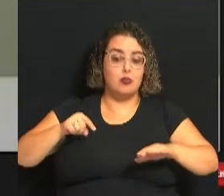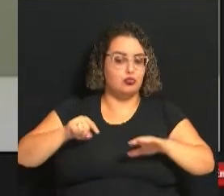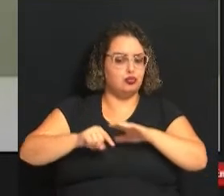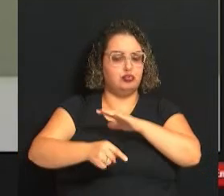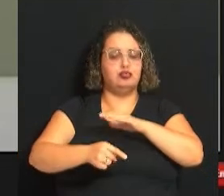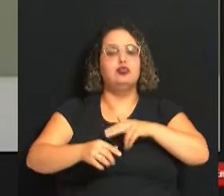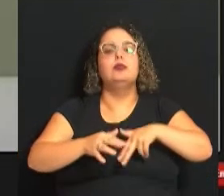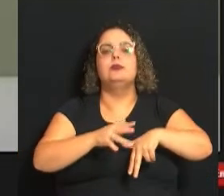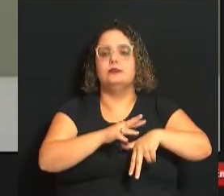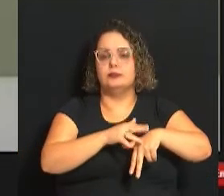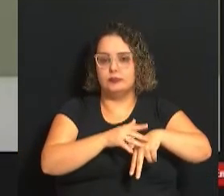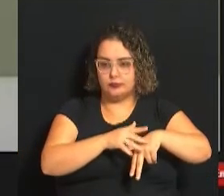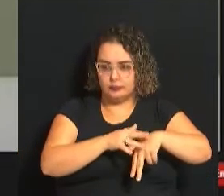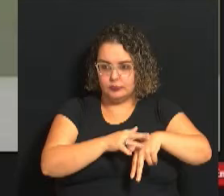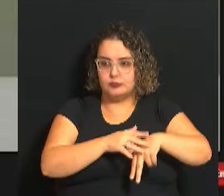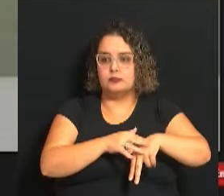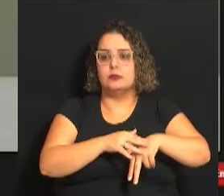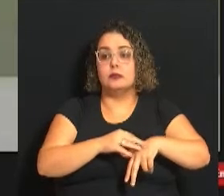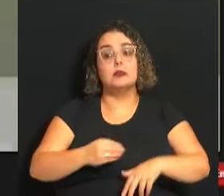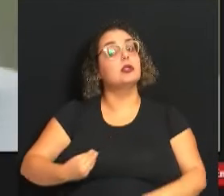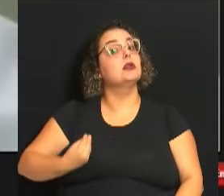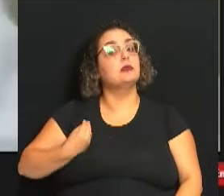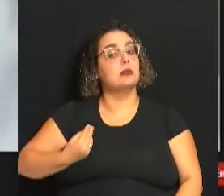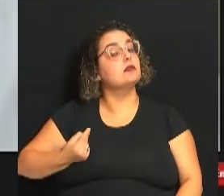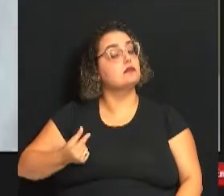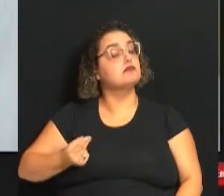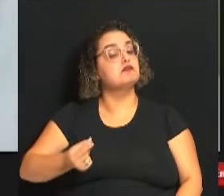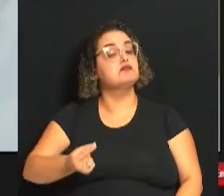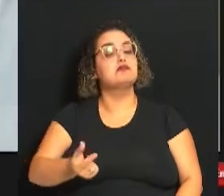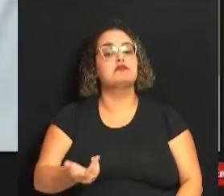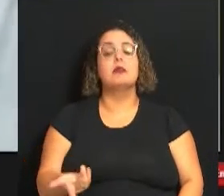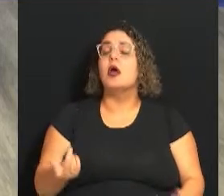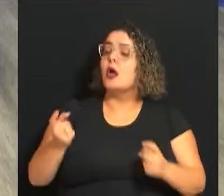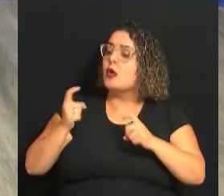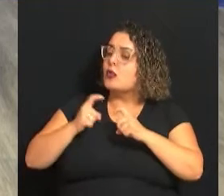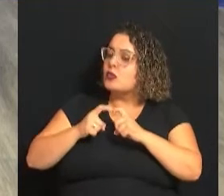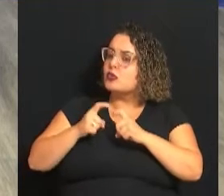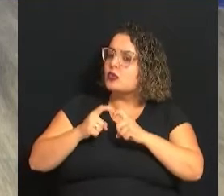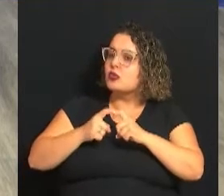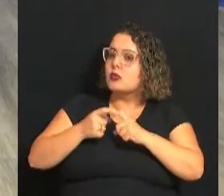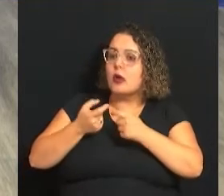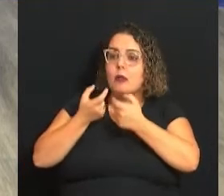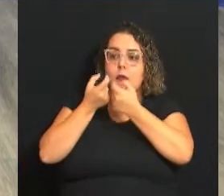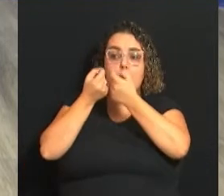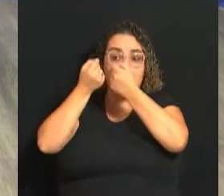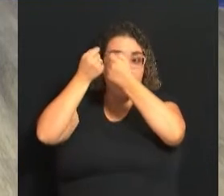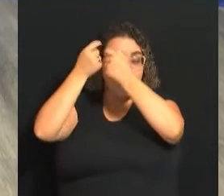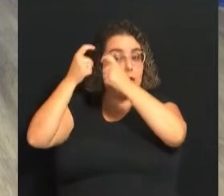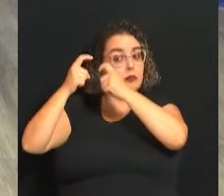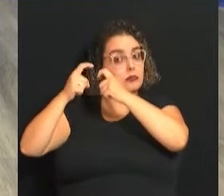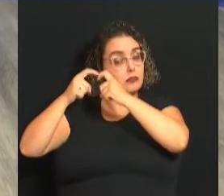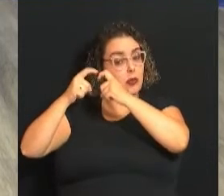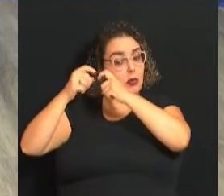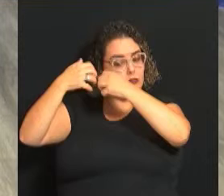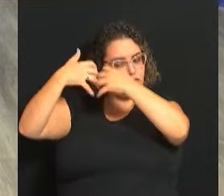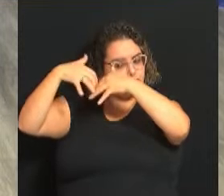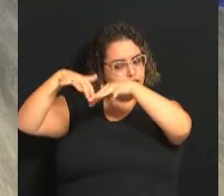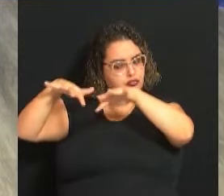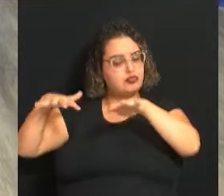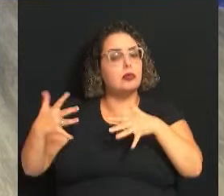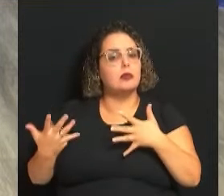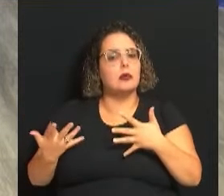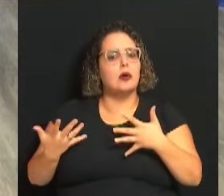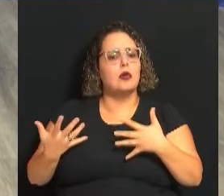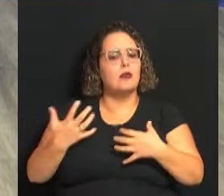paciente ter uma sobrevida bem longa. E doutor, quando o tumor surge no cérebro, ele apresenta sintomas? O que a